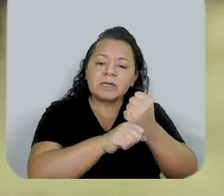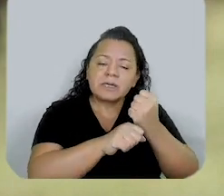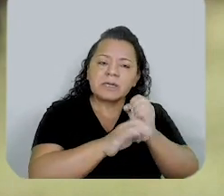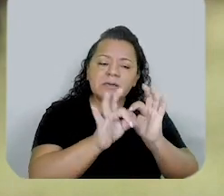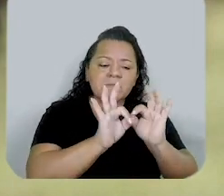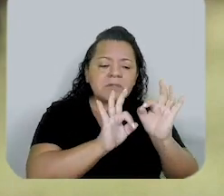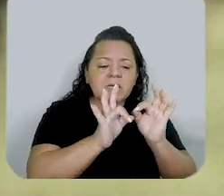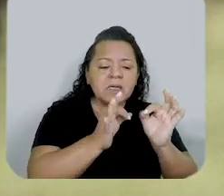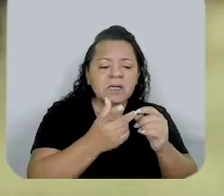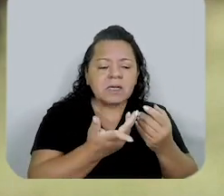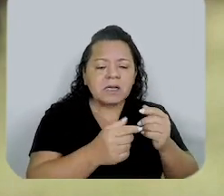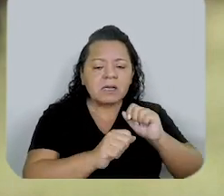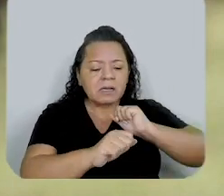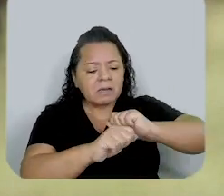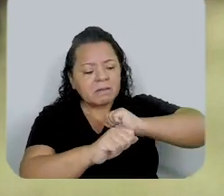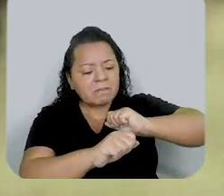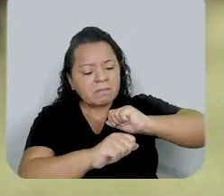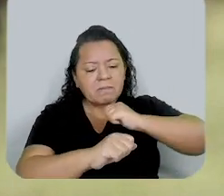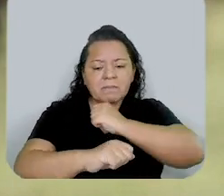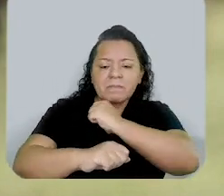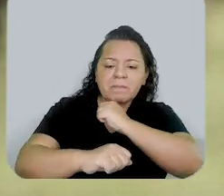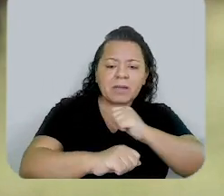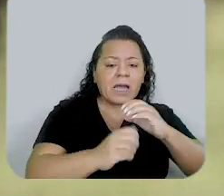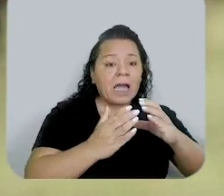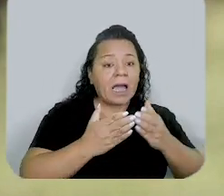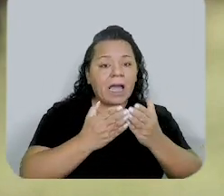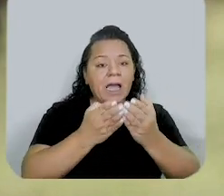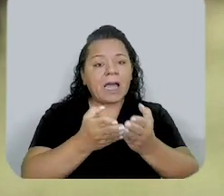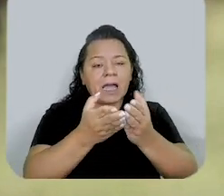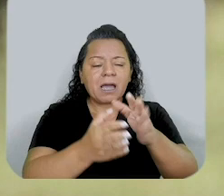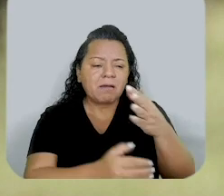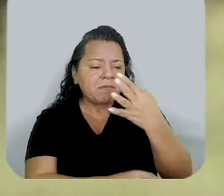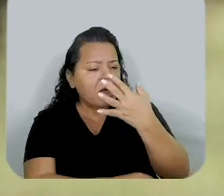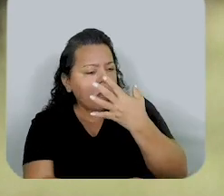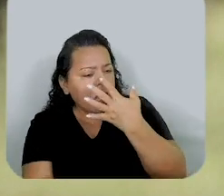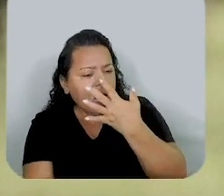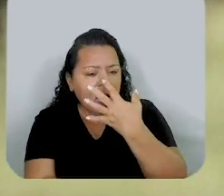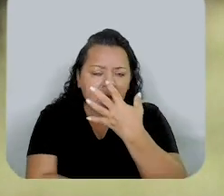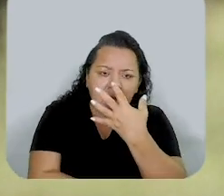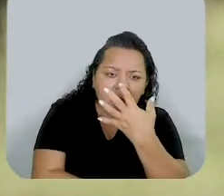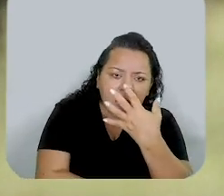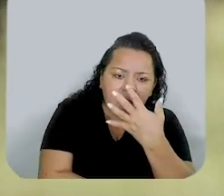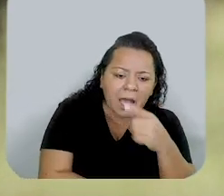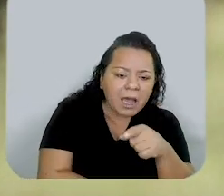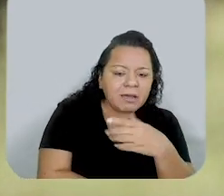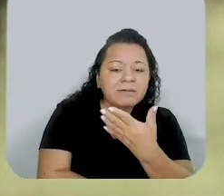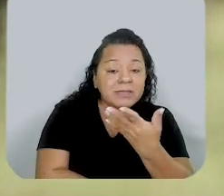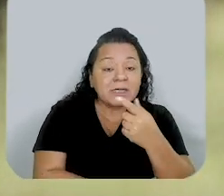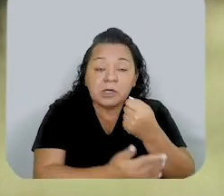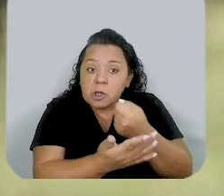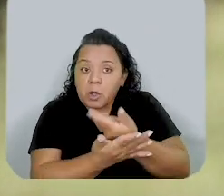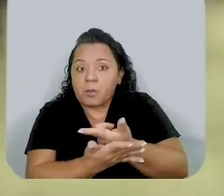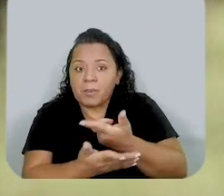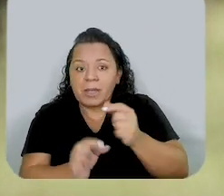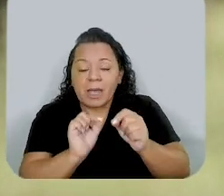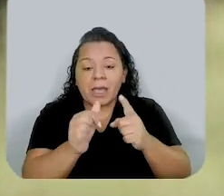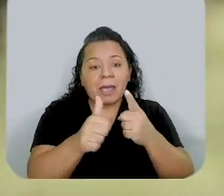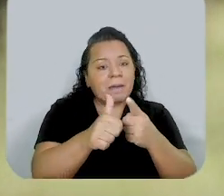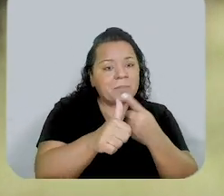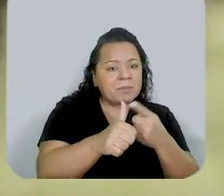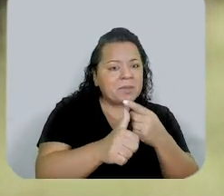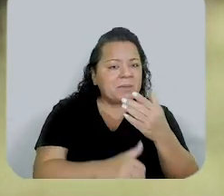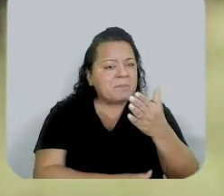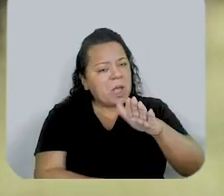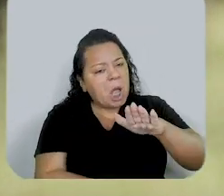desenrola, que eu tenho mais ou menos a base, né, que eu ficava olhando como é que era que a gente comprava, né? Aí ficava olhando. A primeira não saiu muito boa, não. Só meio assim, fora do